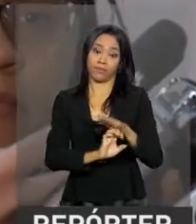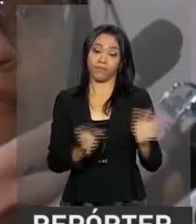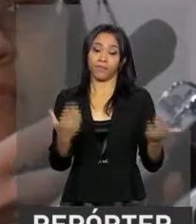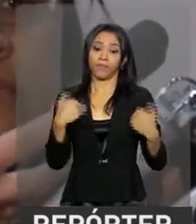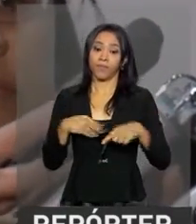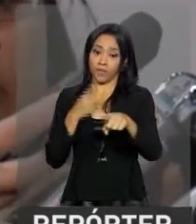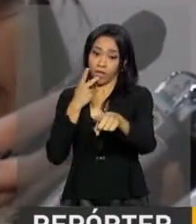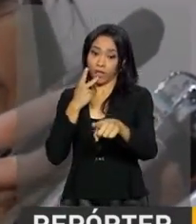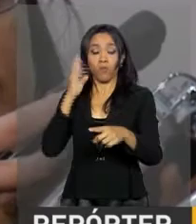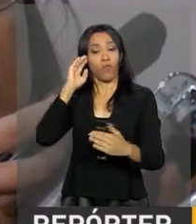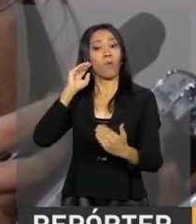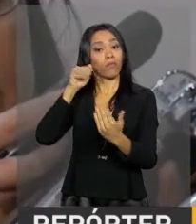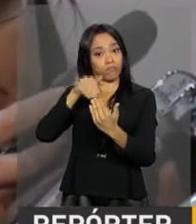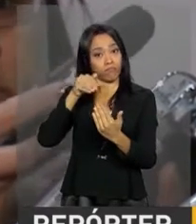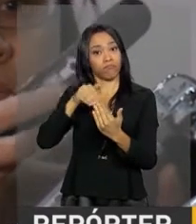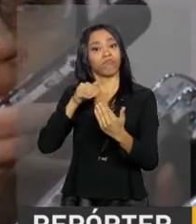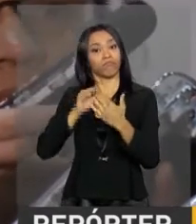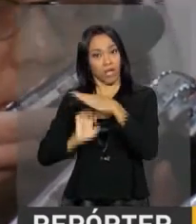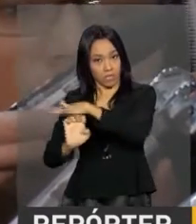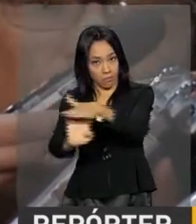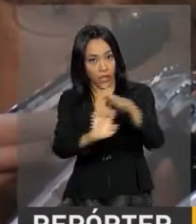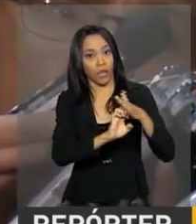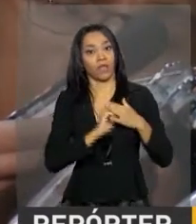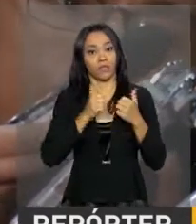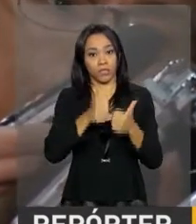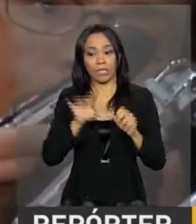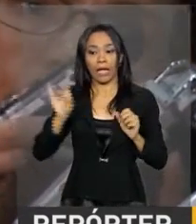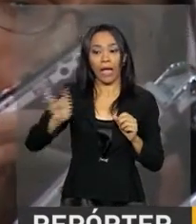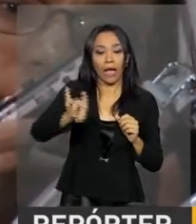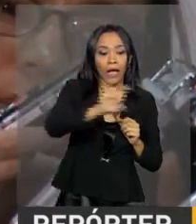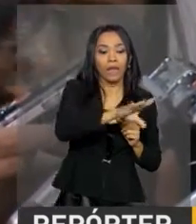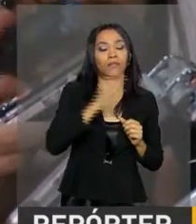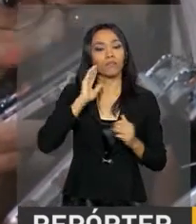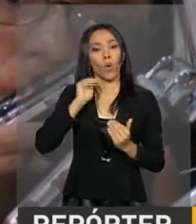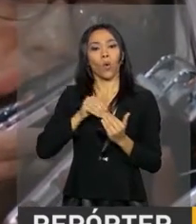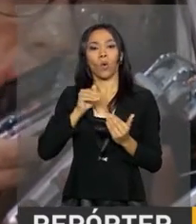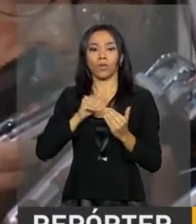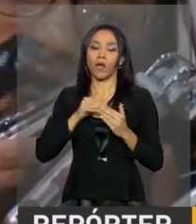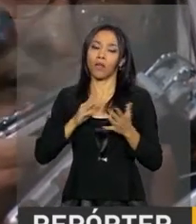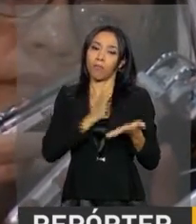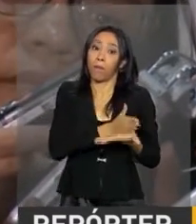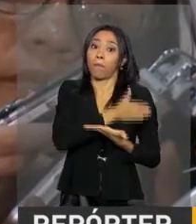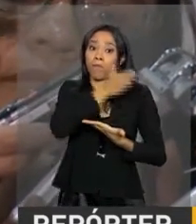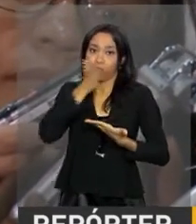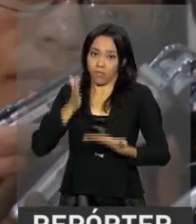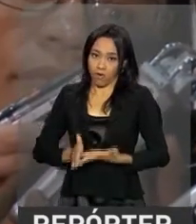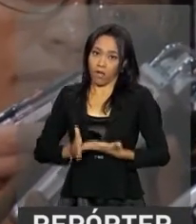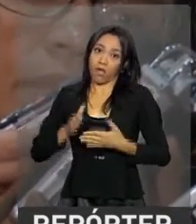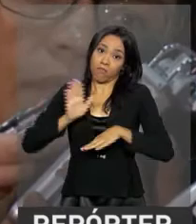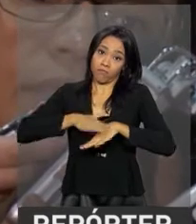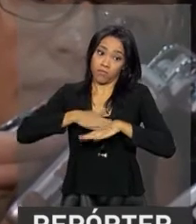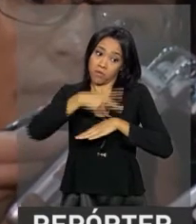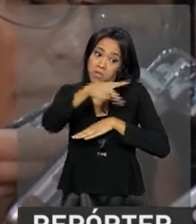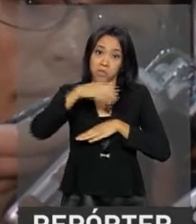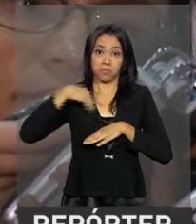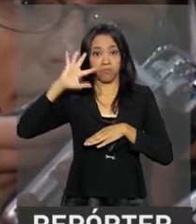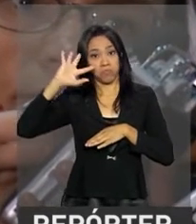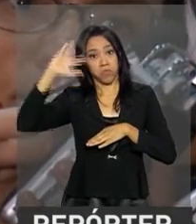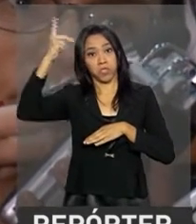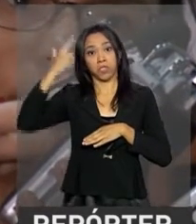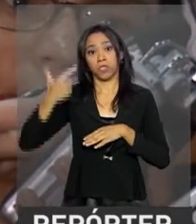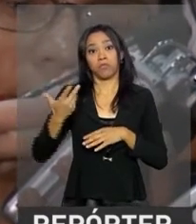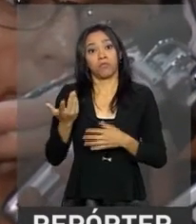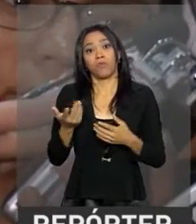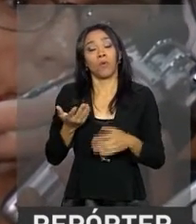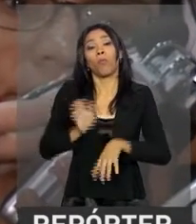consensual ainda com todos os cargos difusores nem que eles têm a possibilidade de decidir é o momento oportuno de